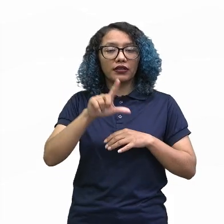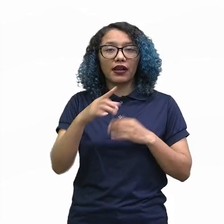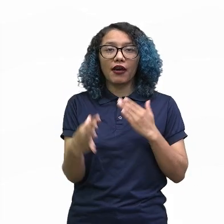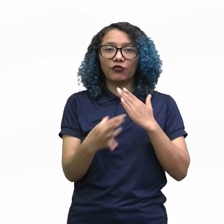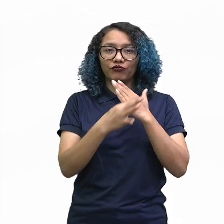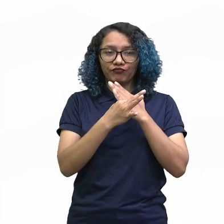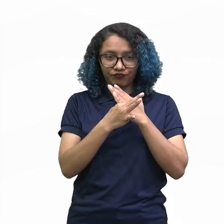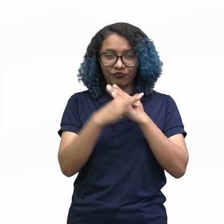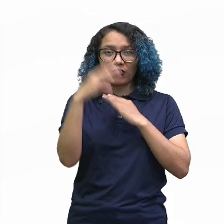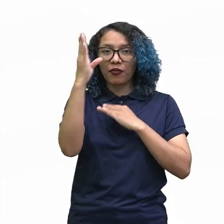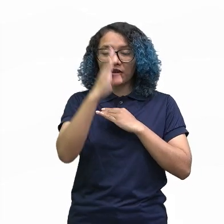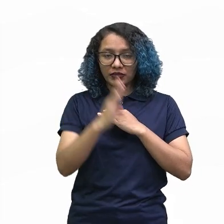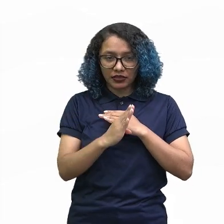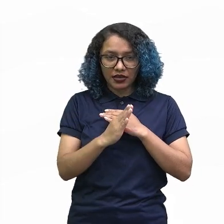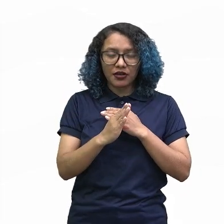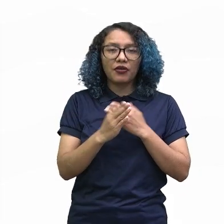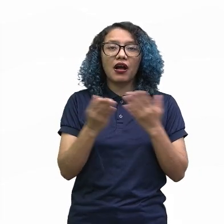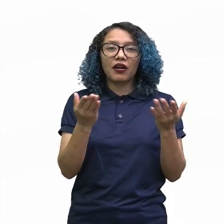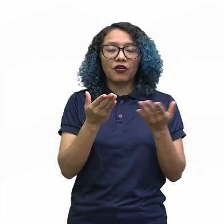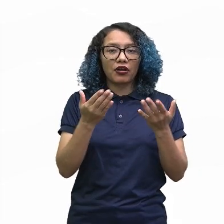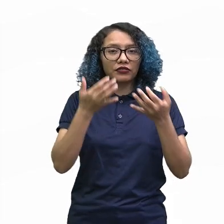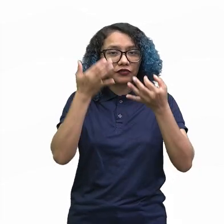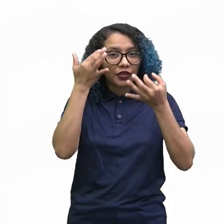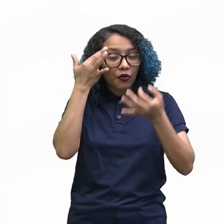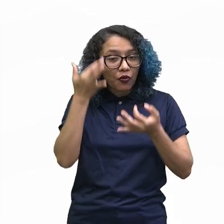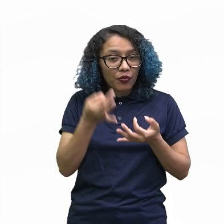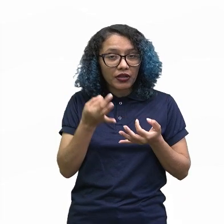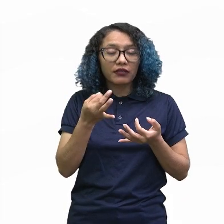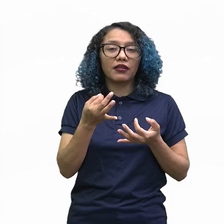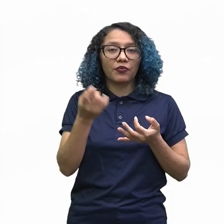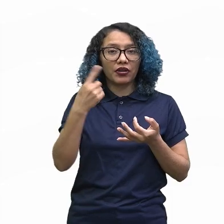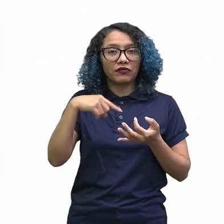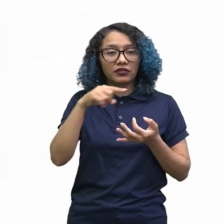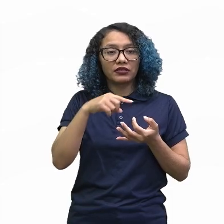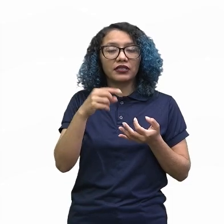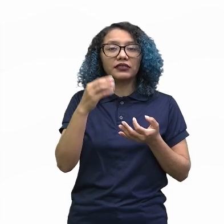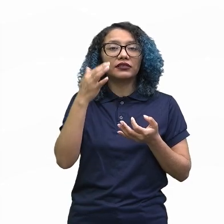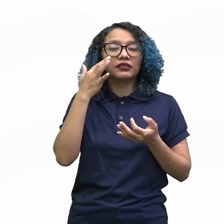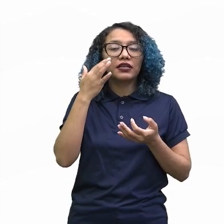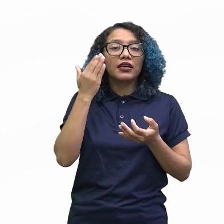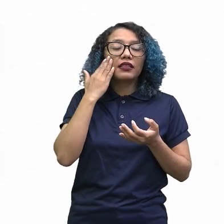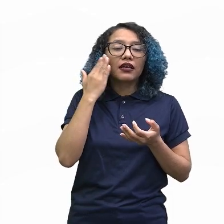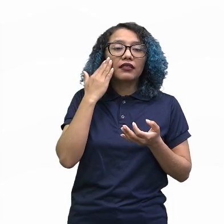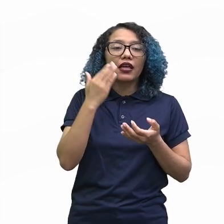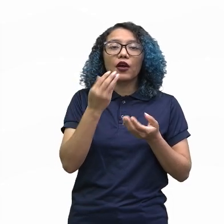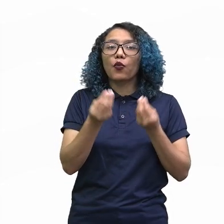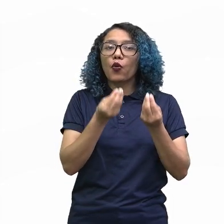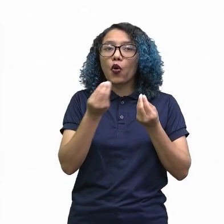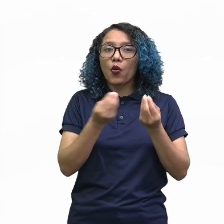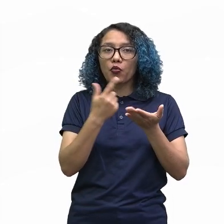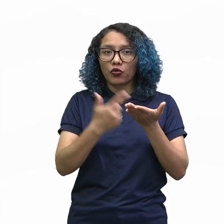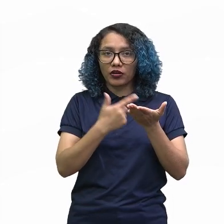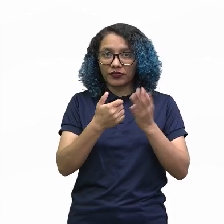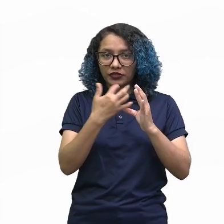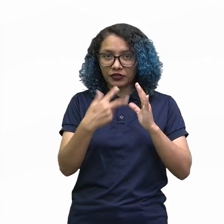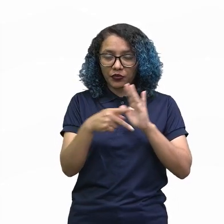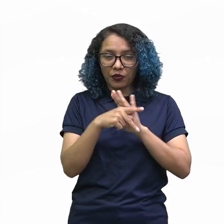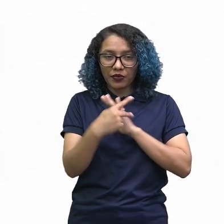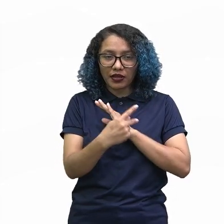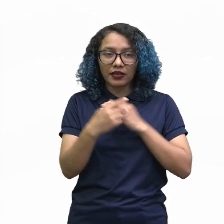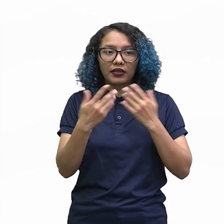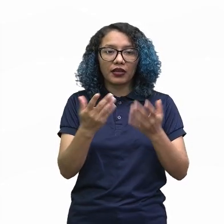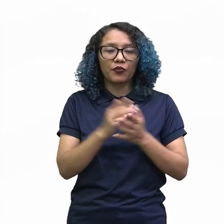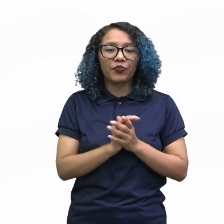Vamos entender um pouquinho o que é o realismo brasileiro para depois vocês entenderem a obra dentro deste contexto, tá bom? Foi um movimento literário